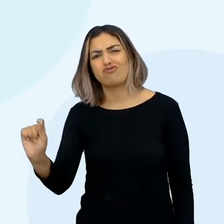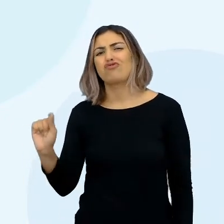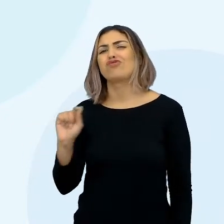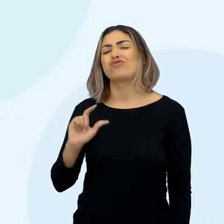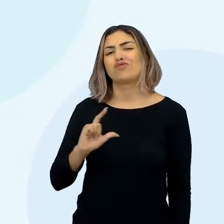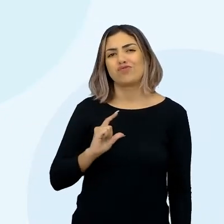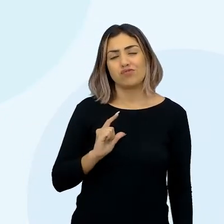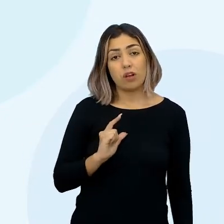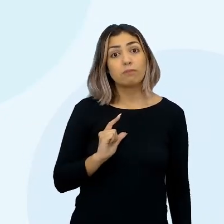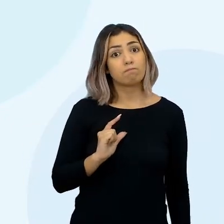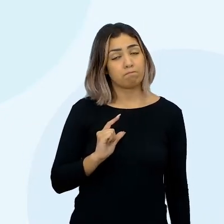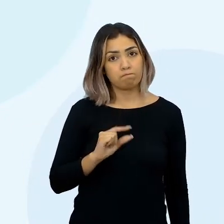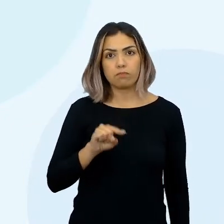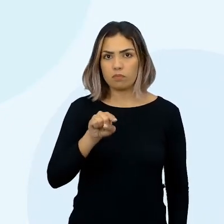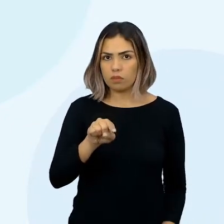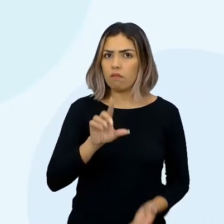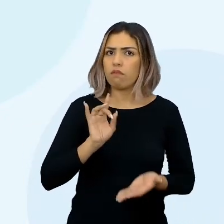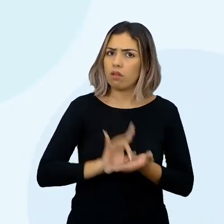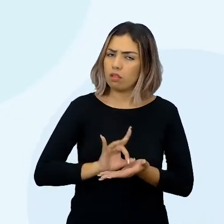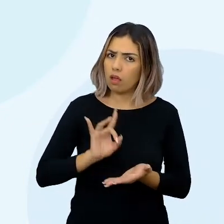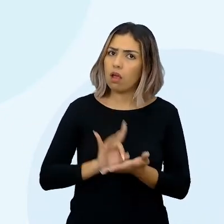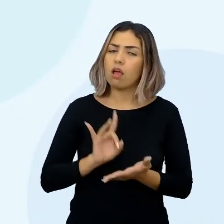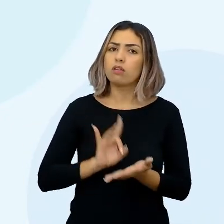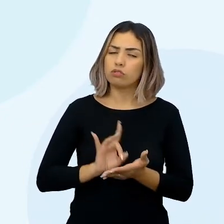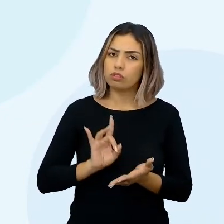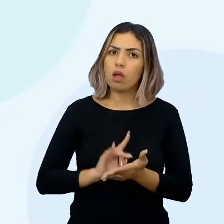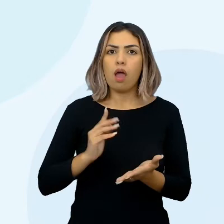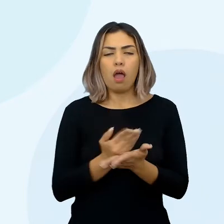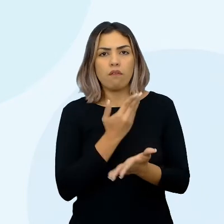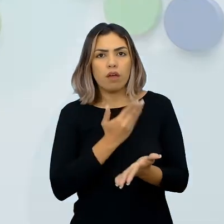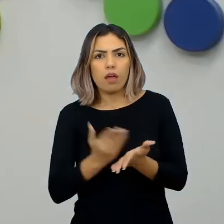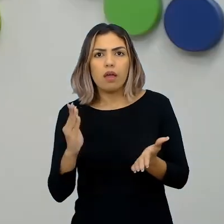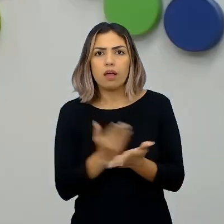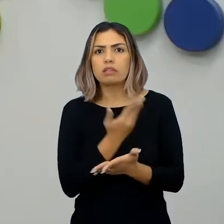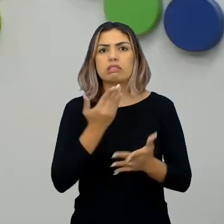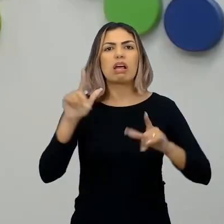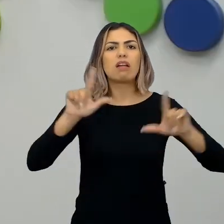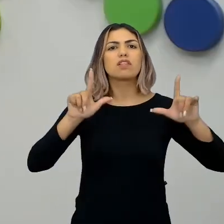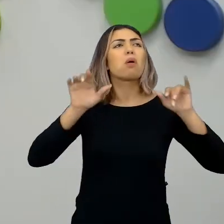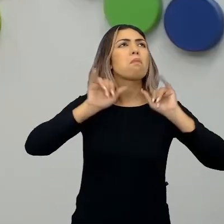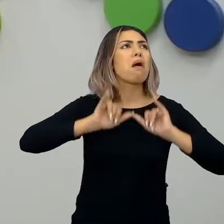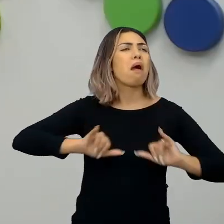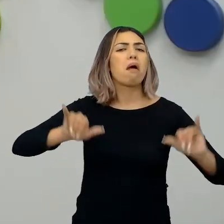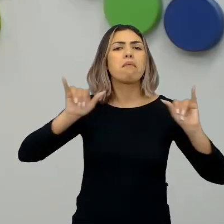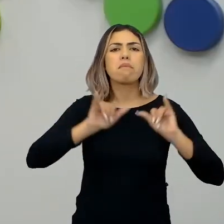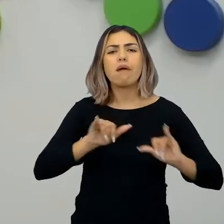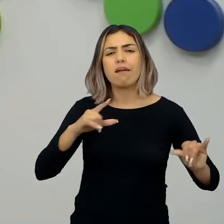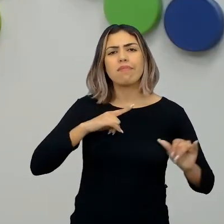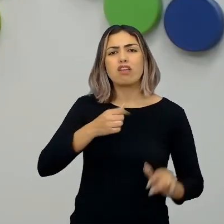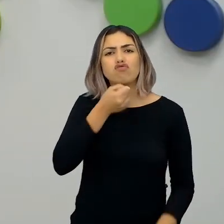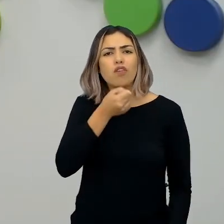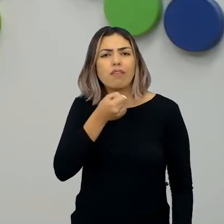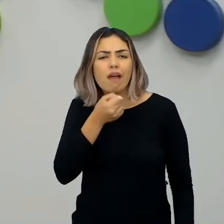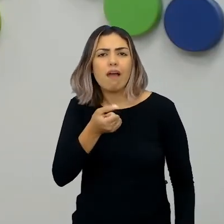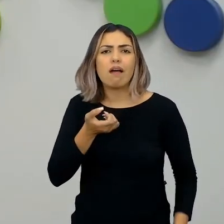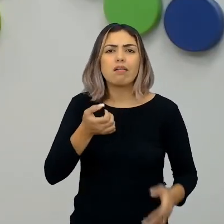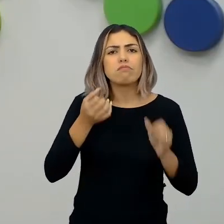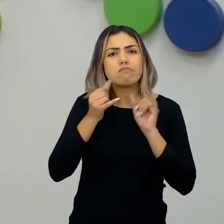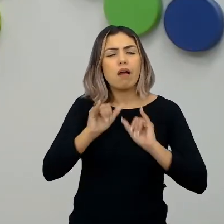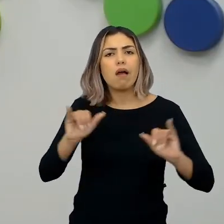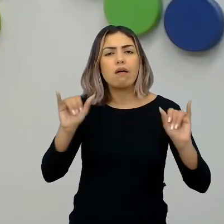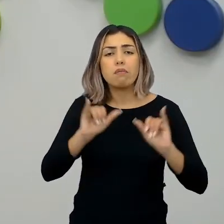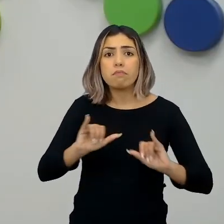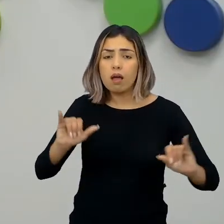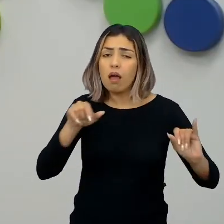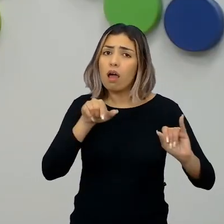verdade que assuntos que são constantemente comentados na mídia, nos jornais, etc., tem a ver com